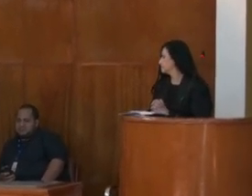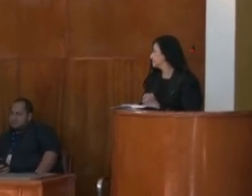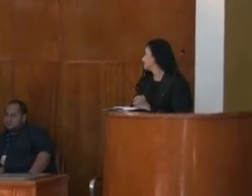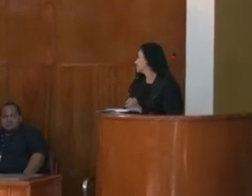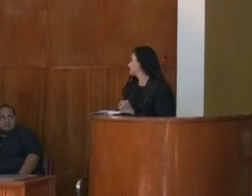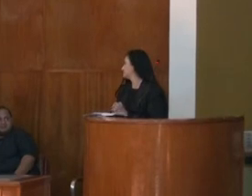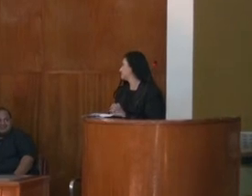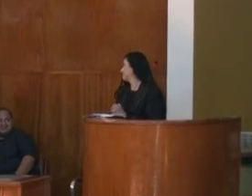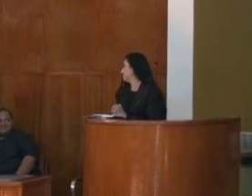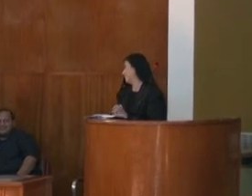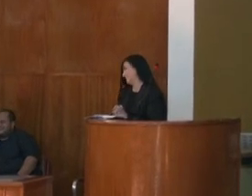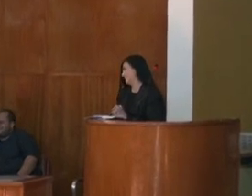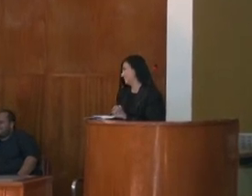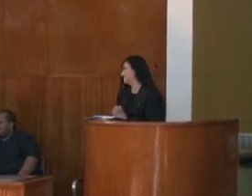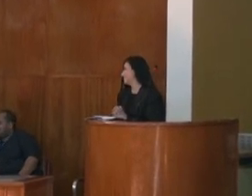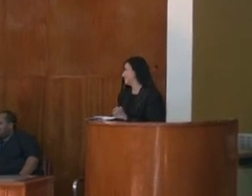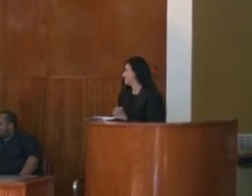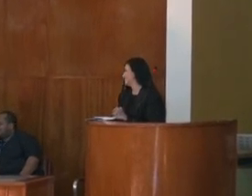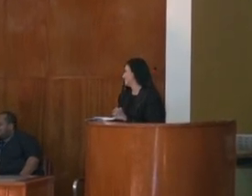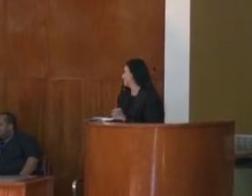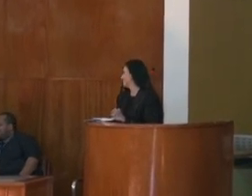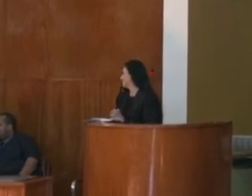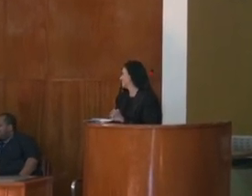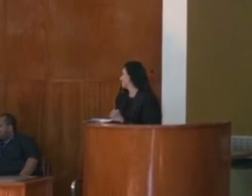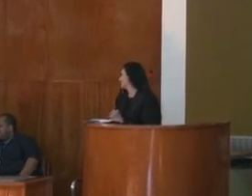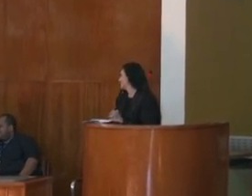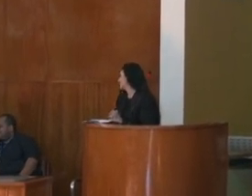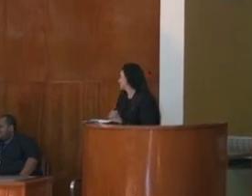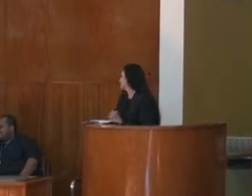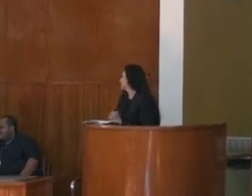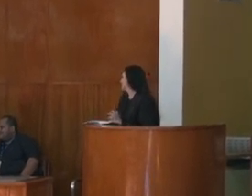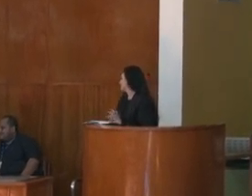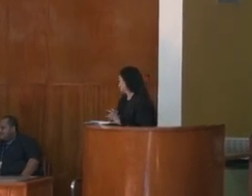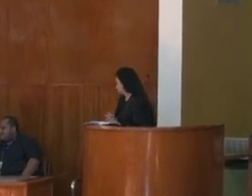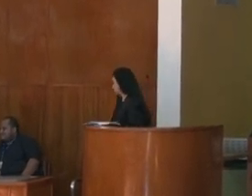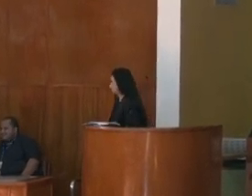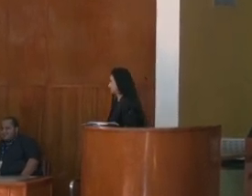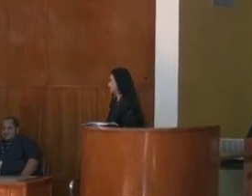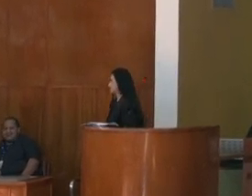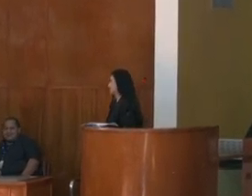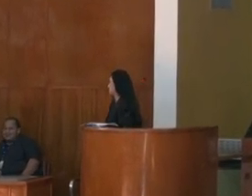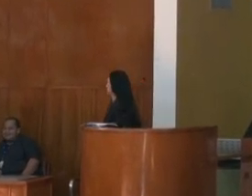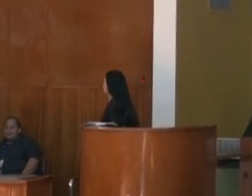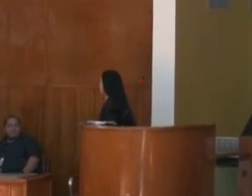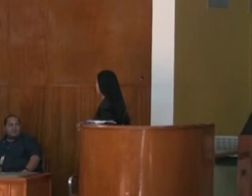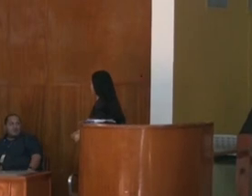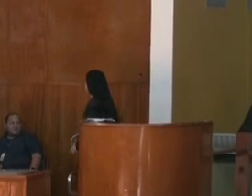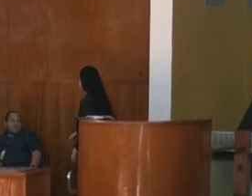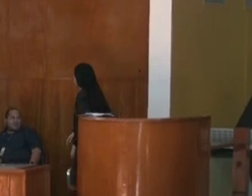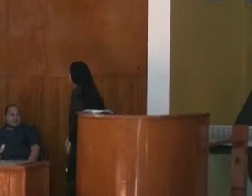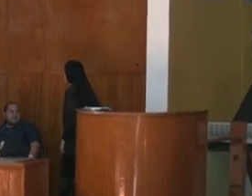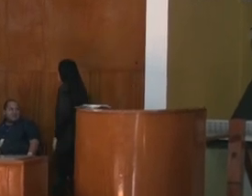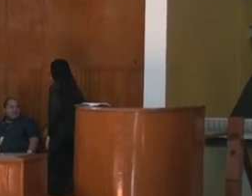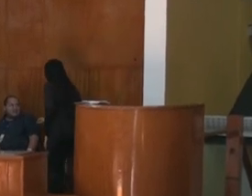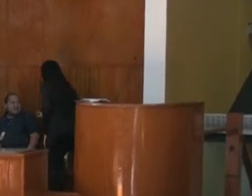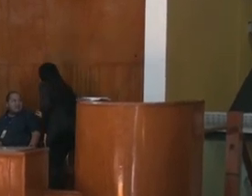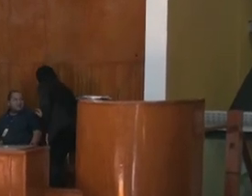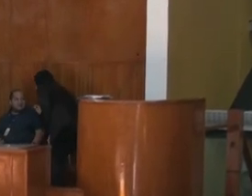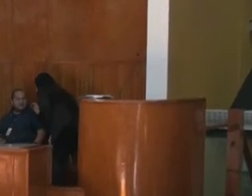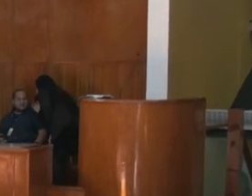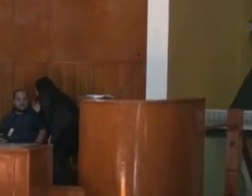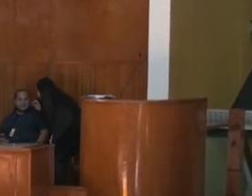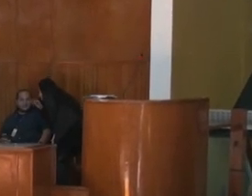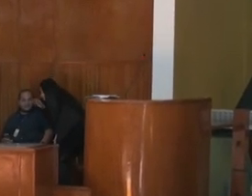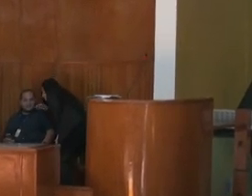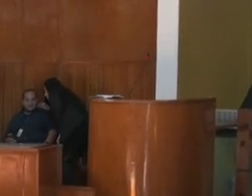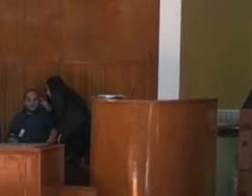Obrigado, secretário. Obrigado, pastor Ospo. Queria aqui agora passar a palavra ao vereador Sena, meu